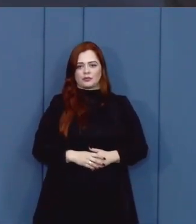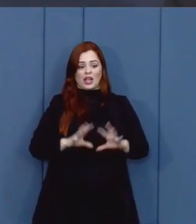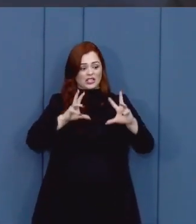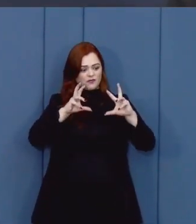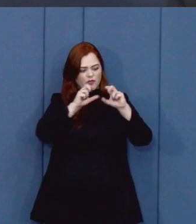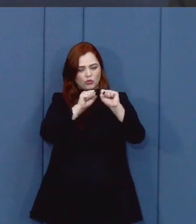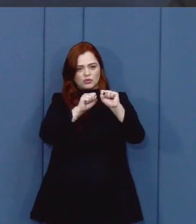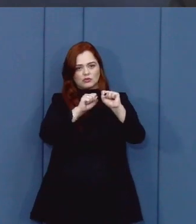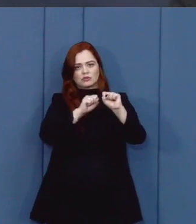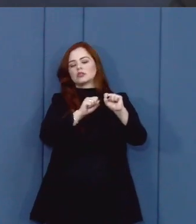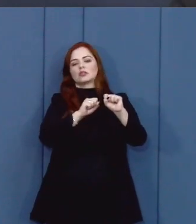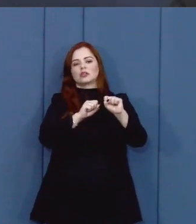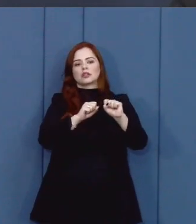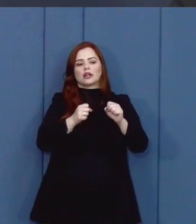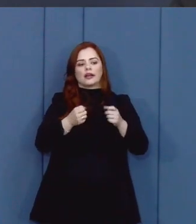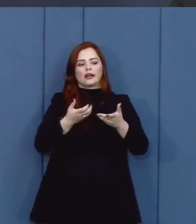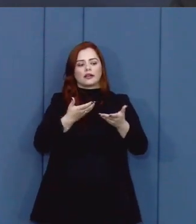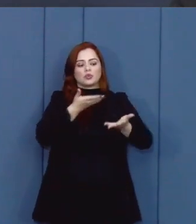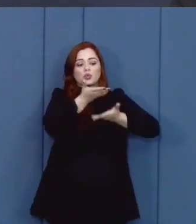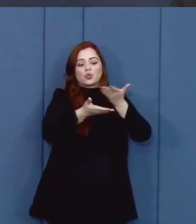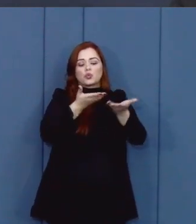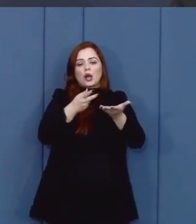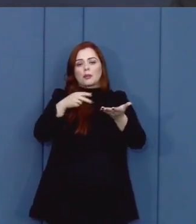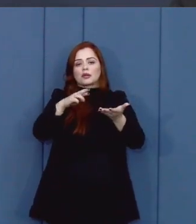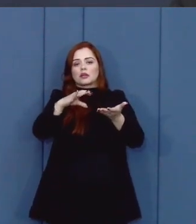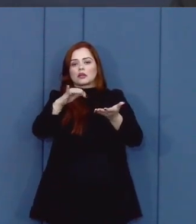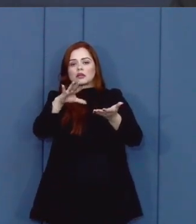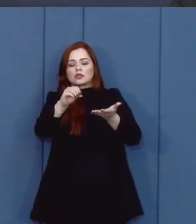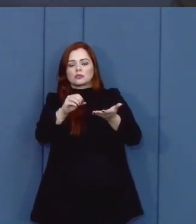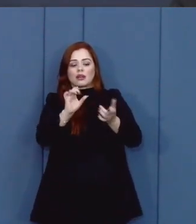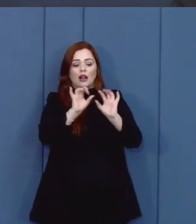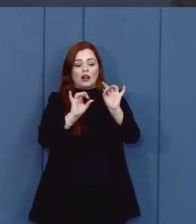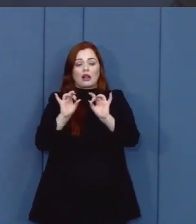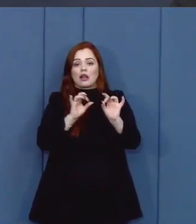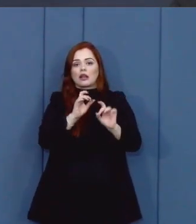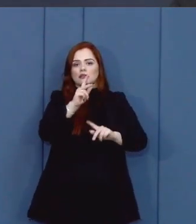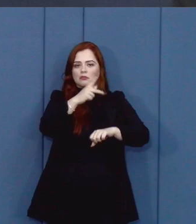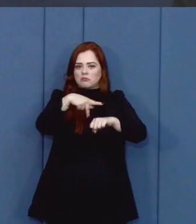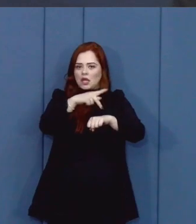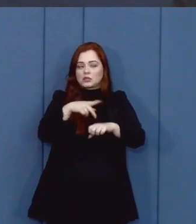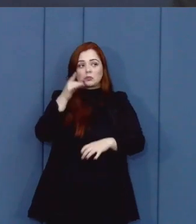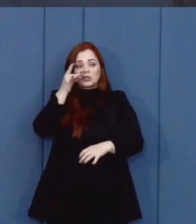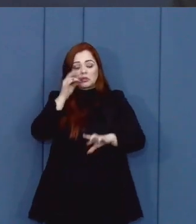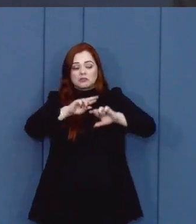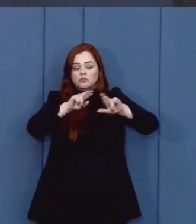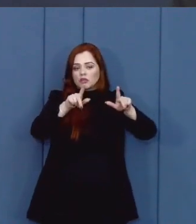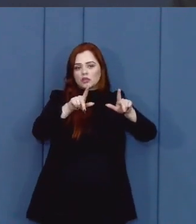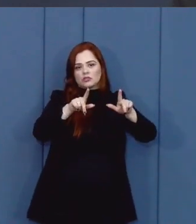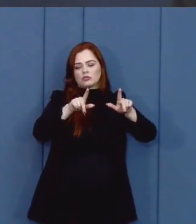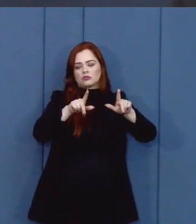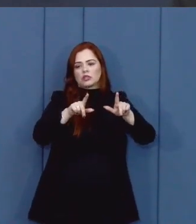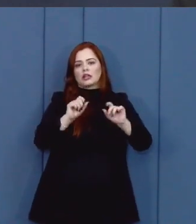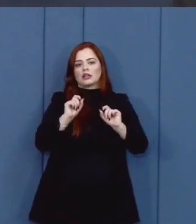essas forças, essas influências do proteccionismo de cada um dos países com interesses diferentes, mas